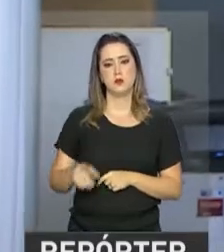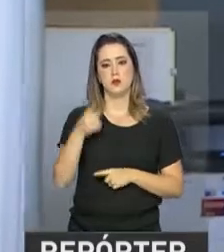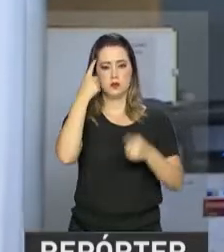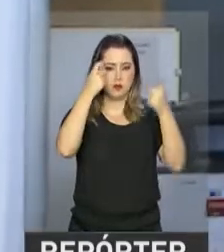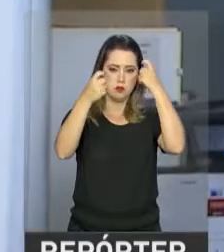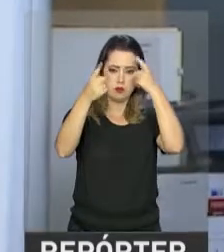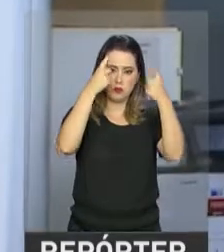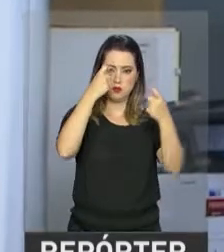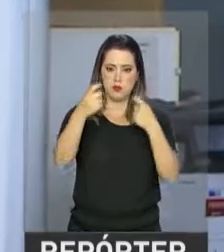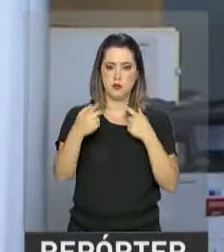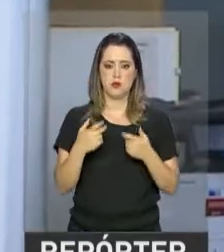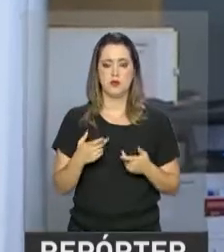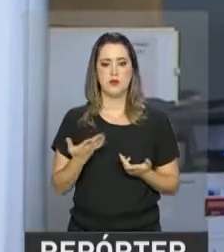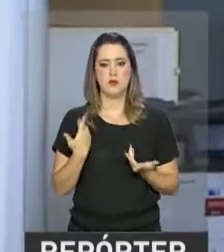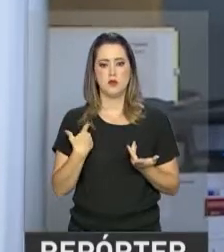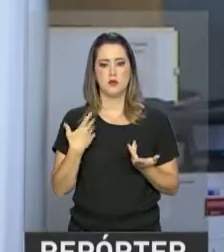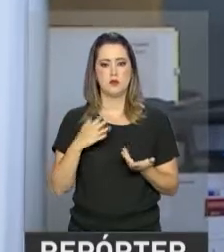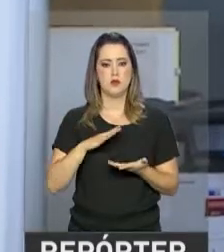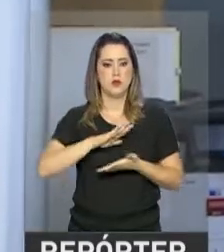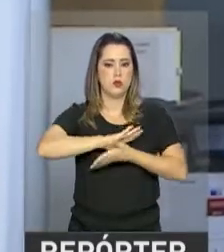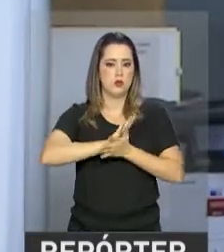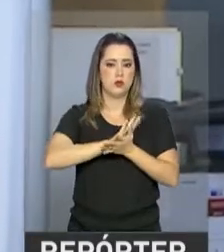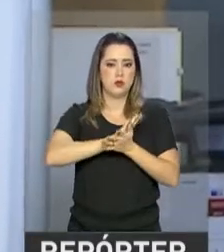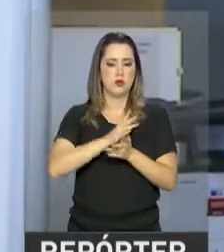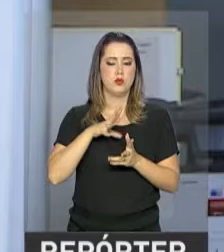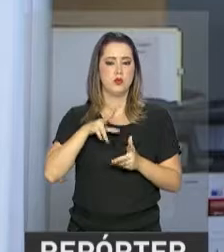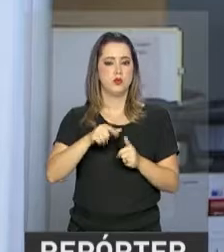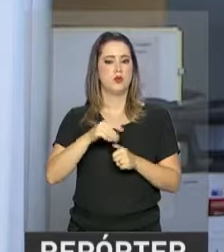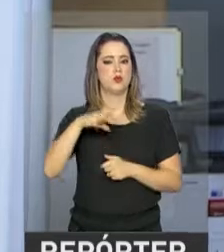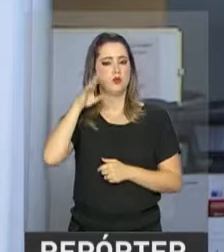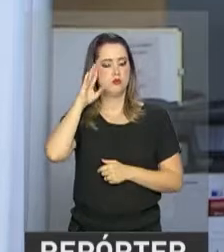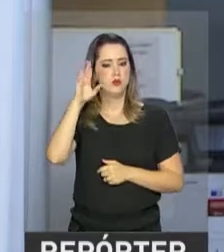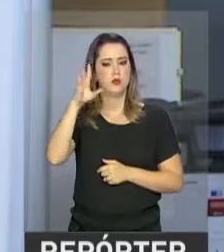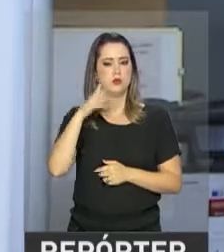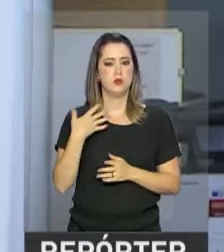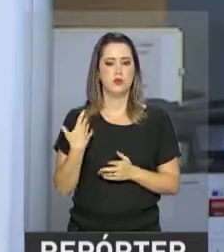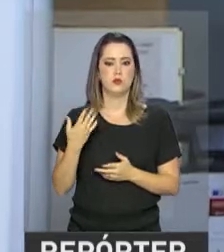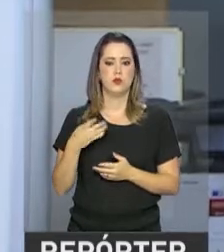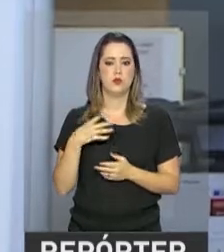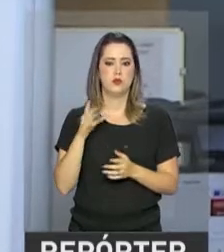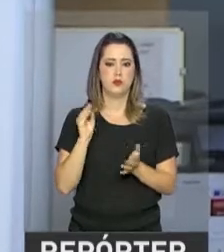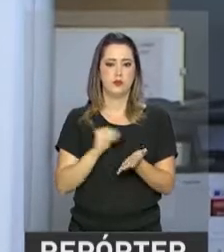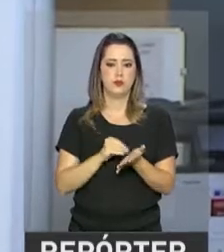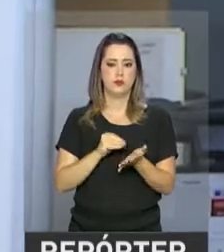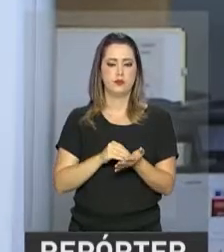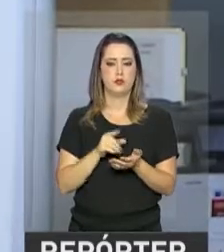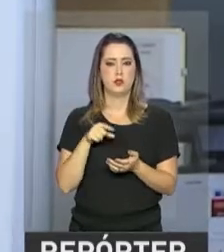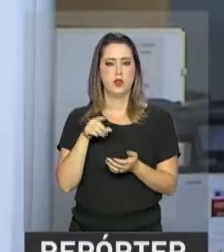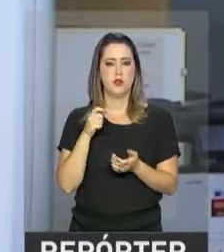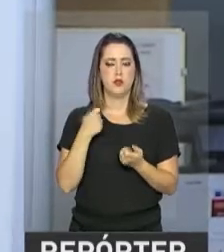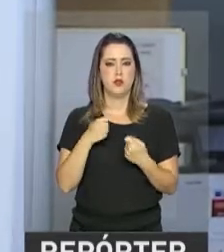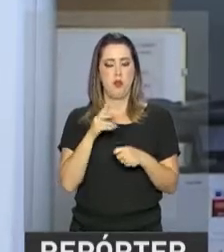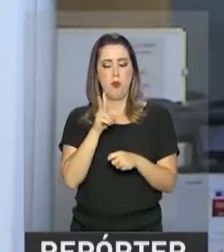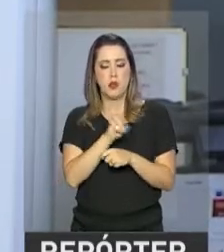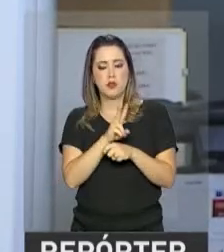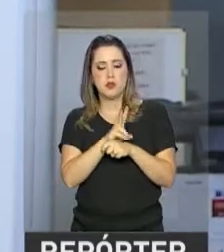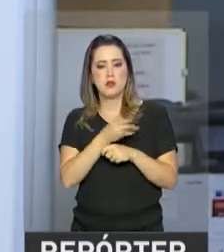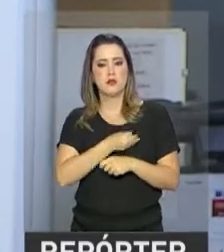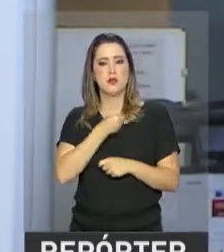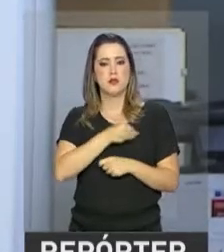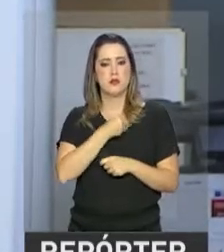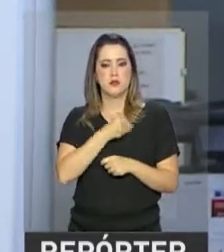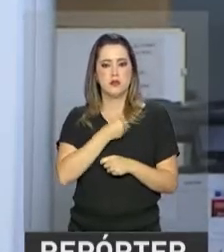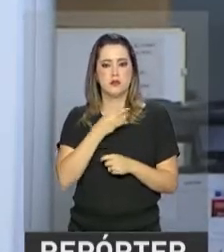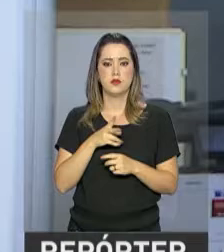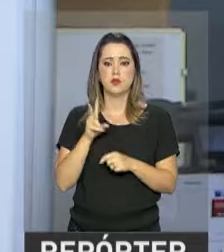já é dizimou praticamente todos os seus sonhos e só não levou a vida porque de fato houve uma estrutura que